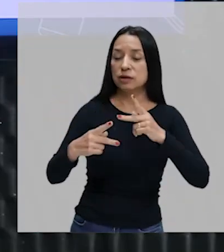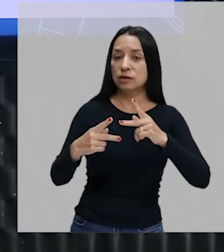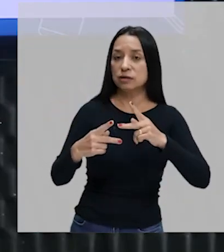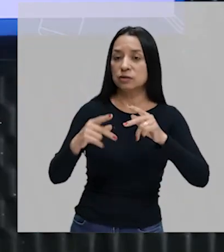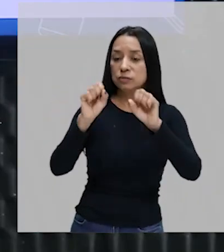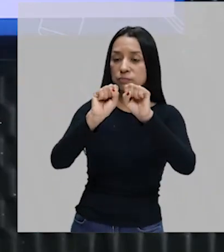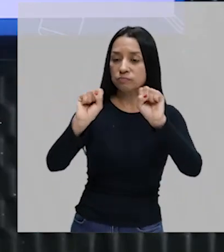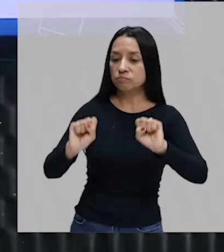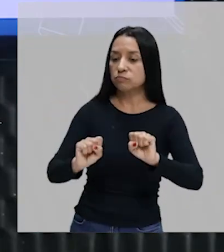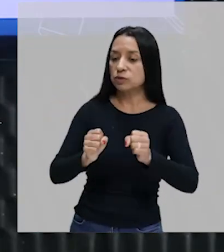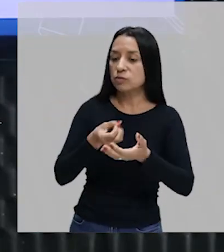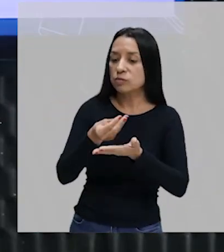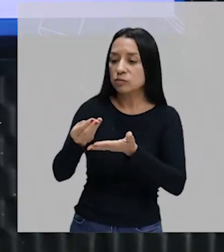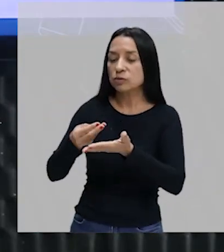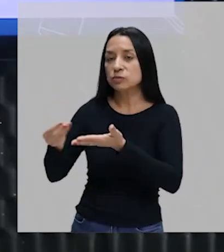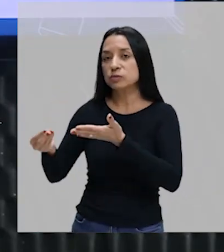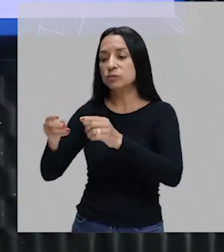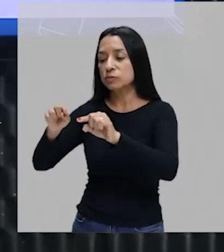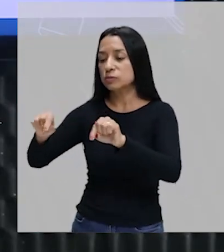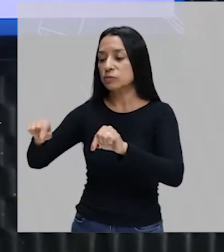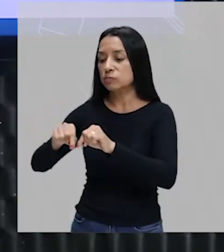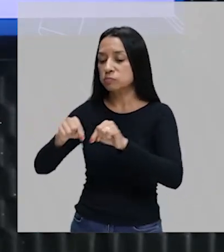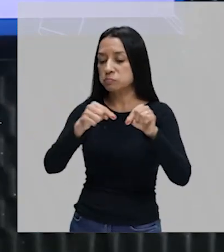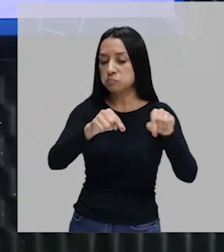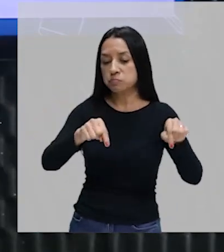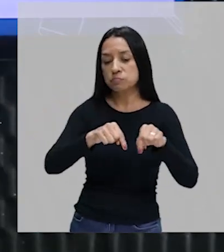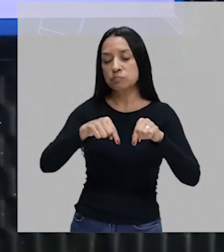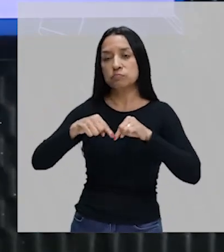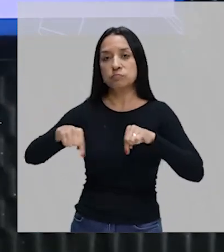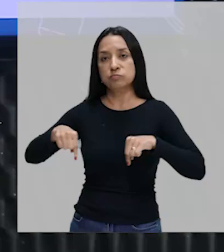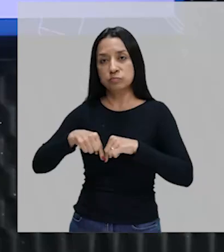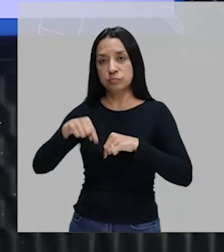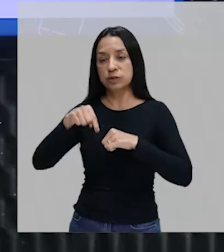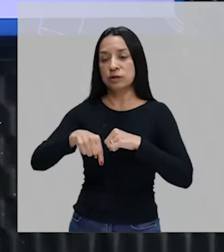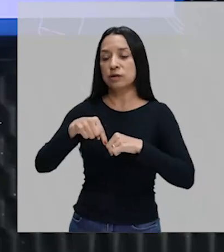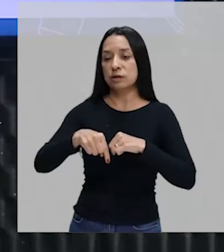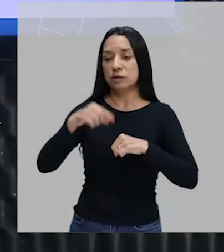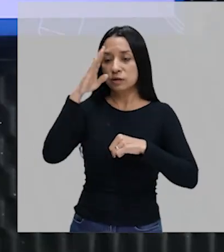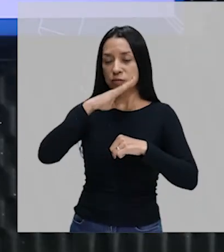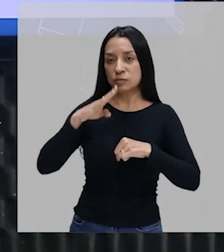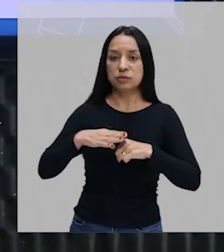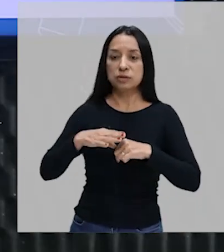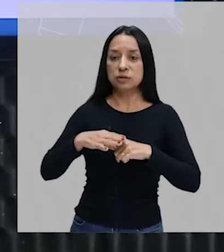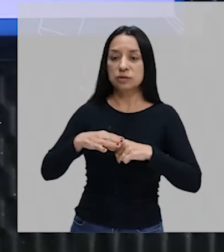distribuiu as terras aqui no Brasil, através de lotes,